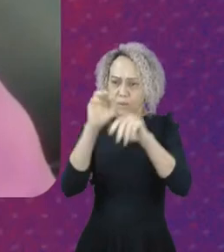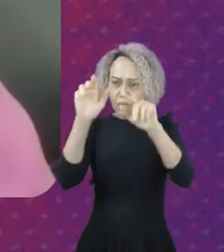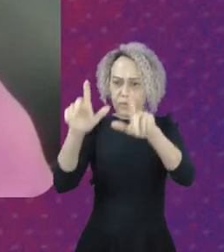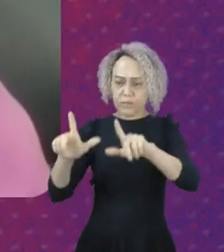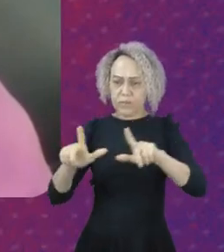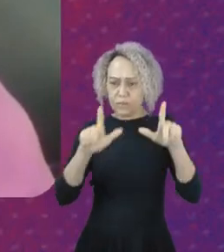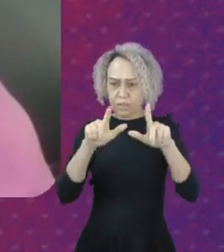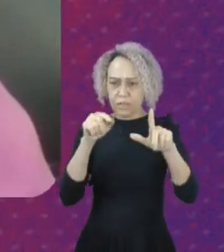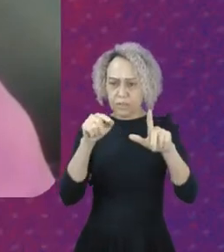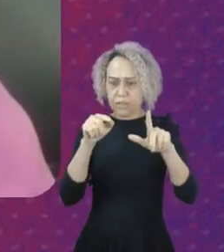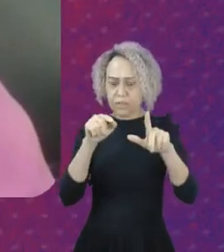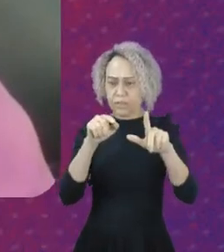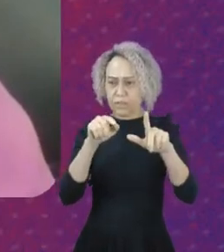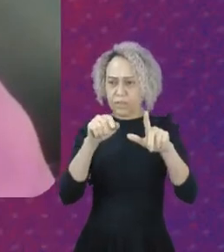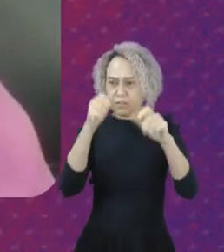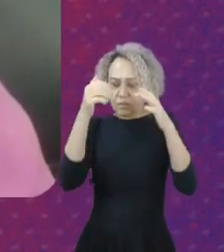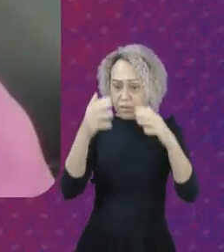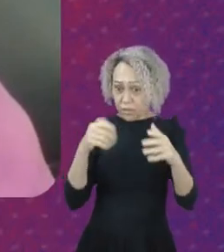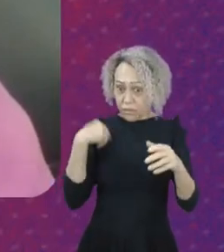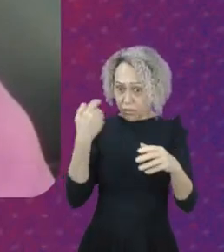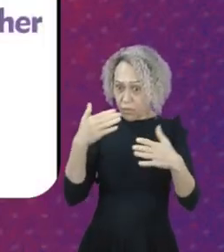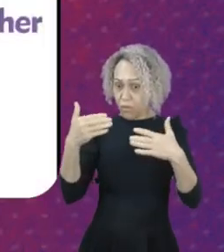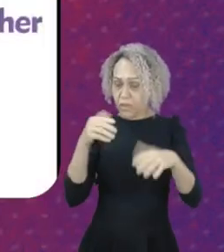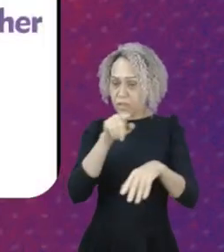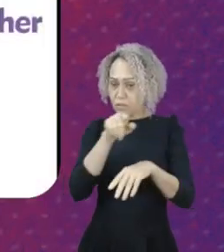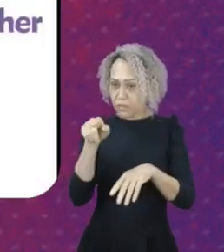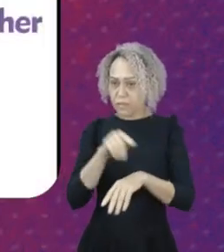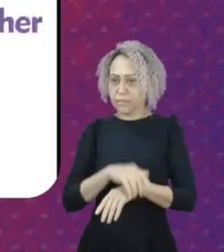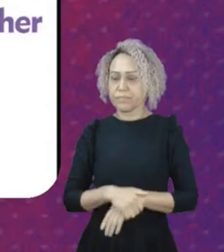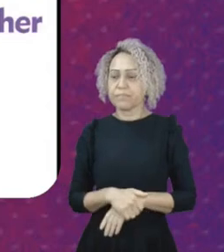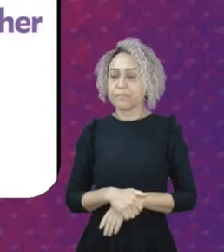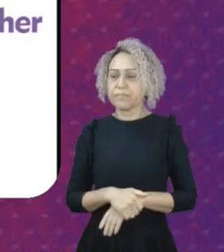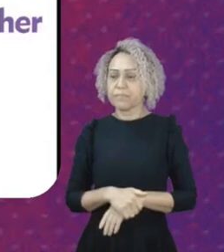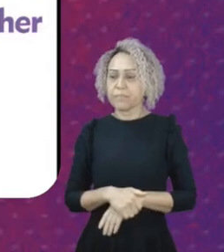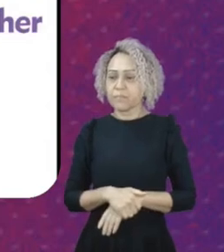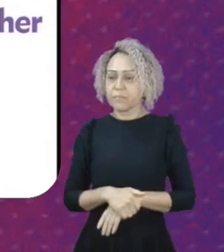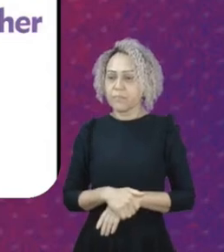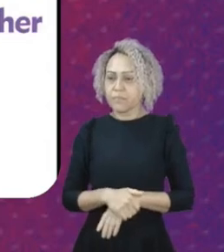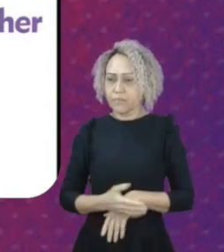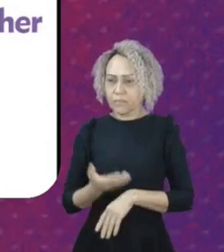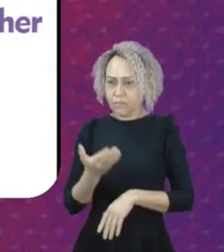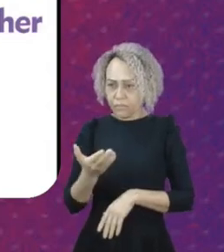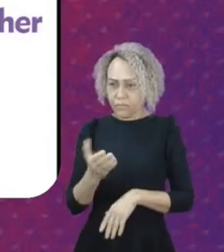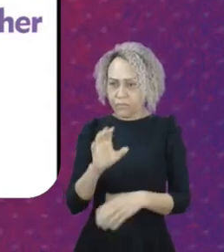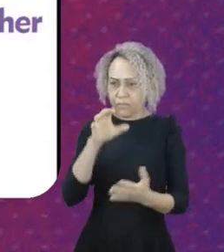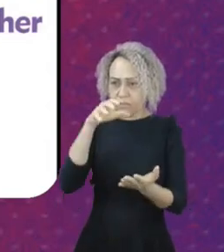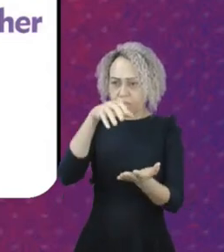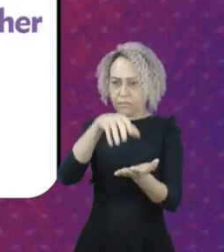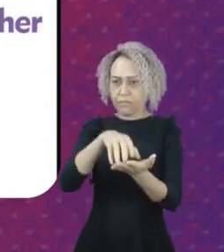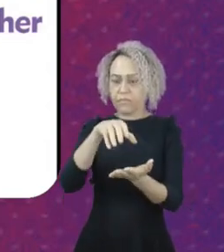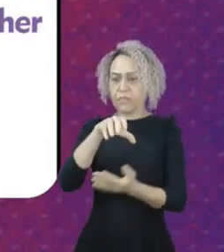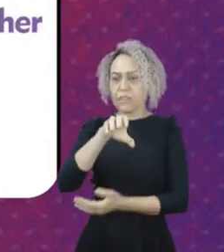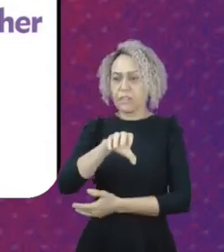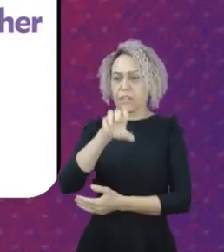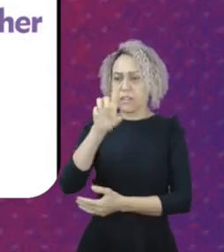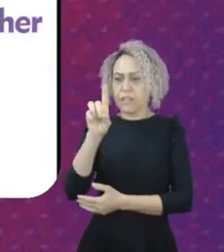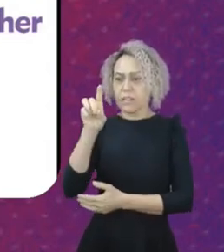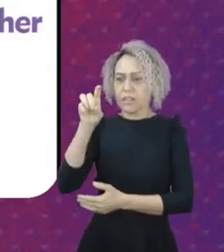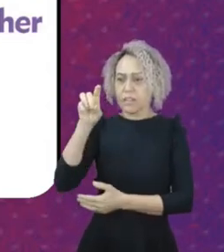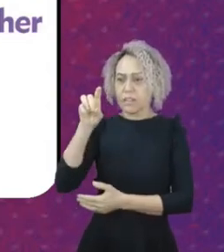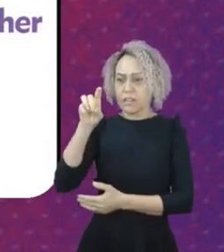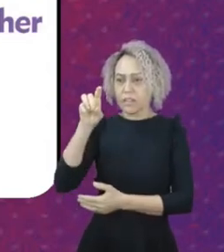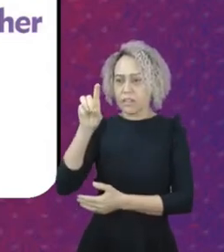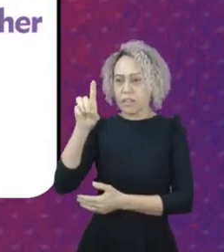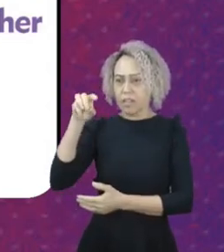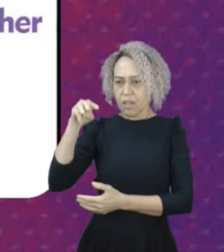poder dialogar sobre essa questão. Bom, esse é o emblema, né, do Centro de Defesa dos Direitos